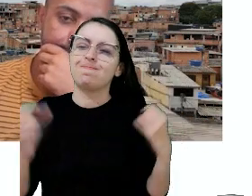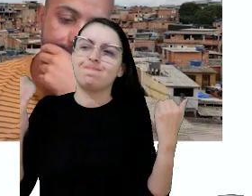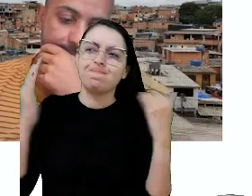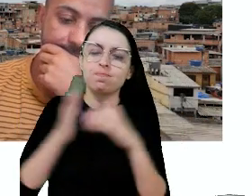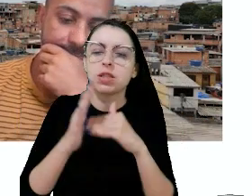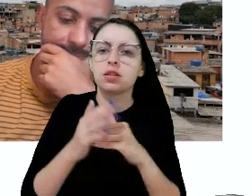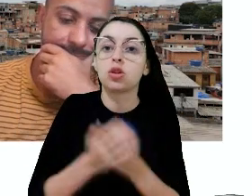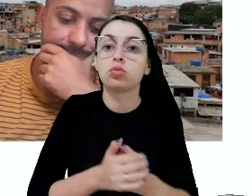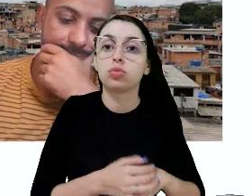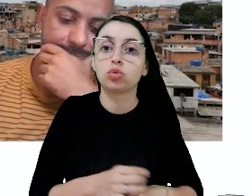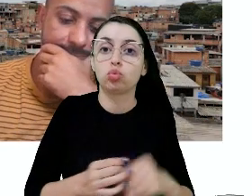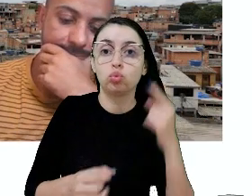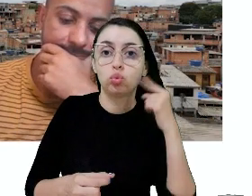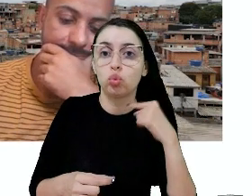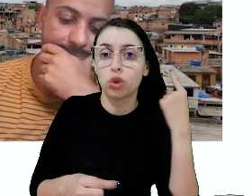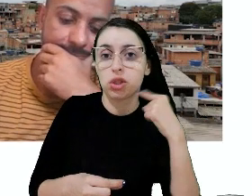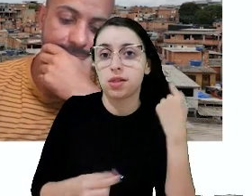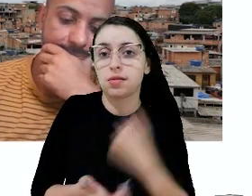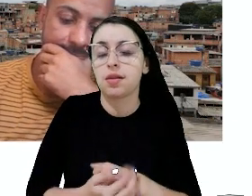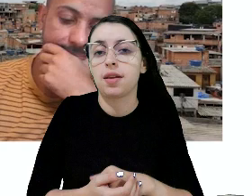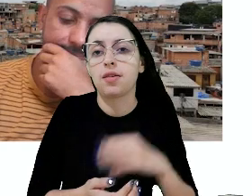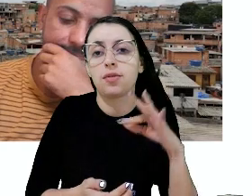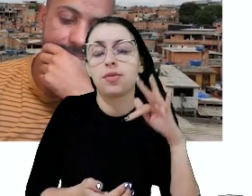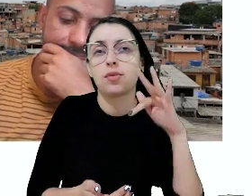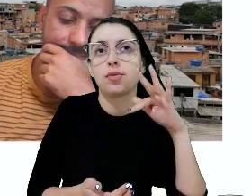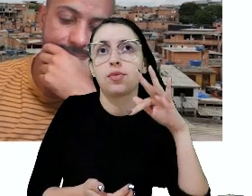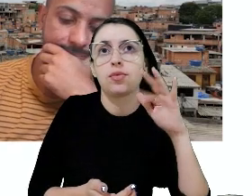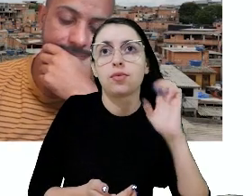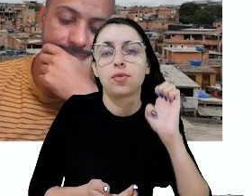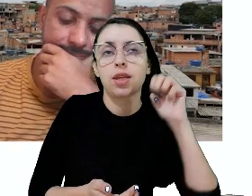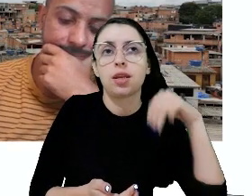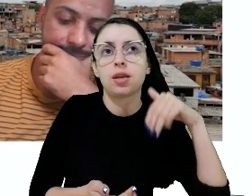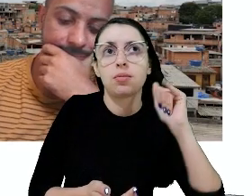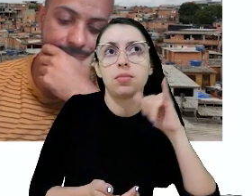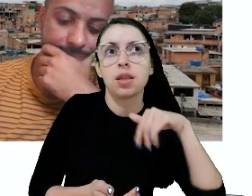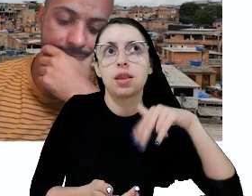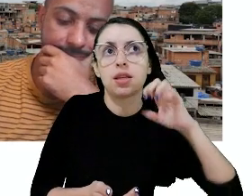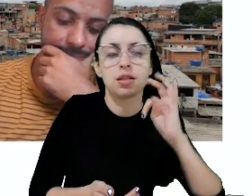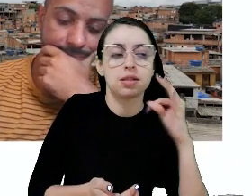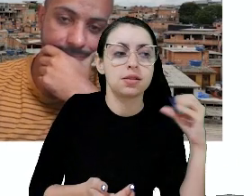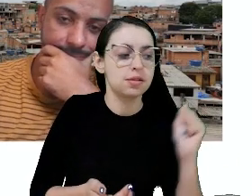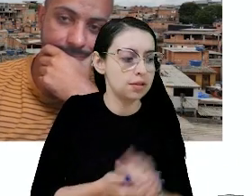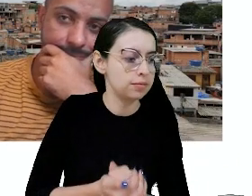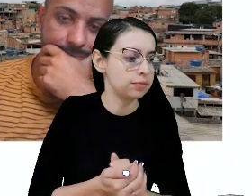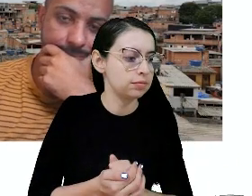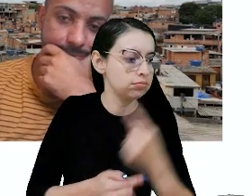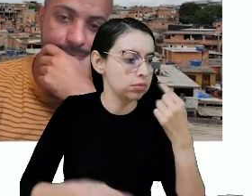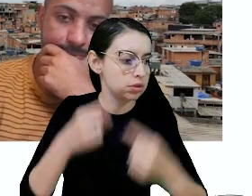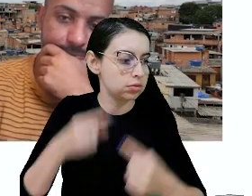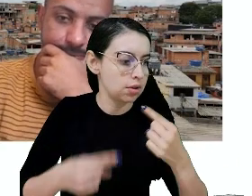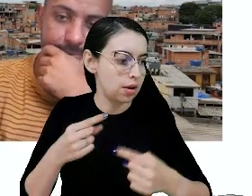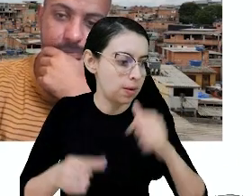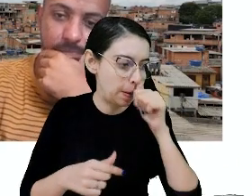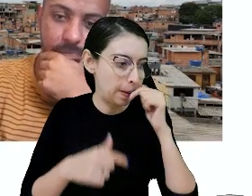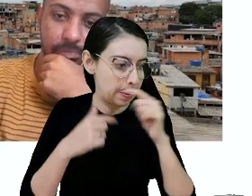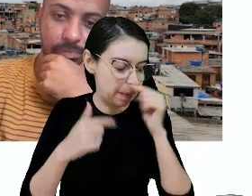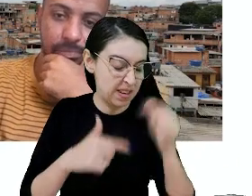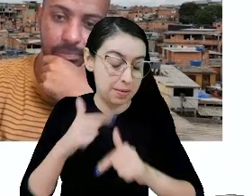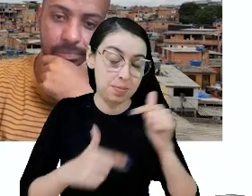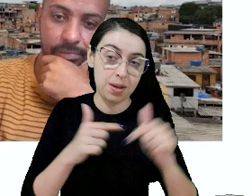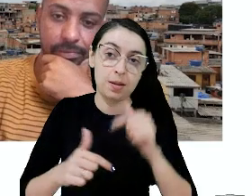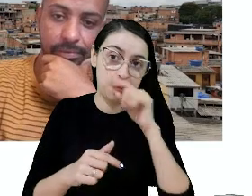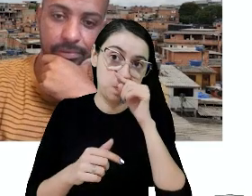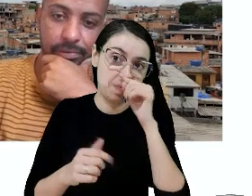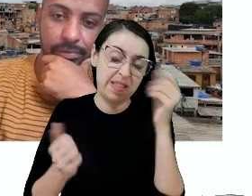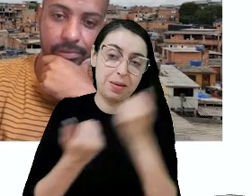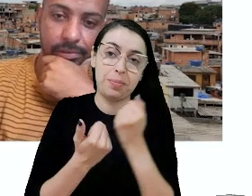jurista feminista, a forma como me coloco em sociedade, inclusive no meu modus operandi de trabalho, eu corroboro a fala da